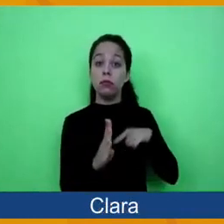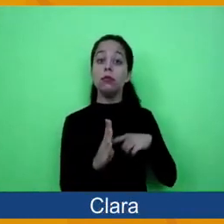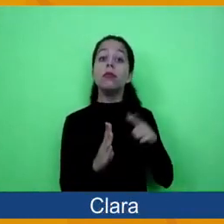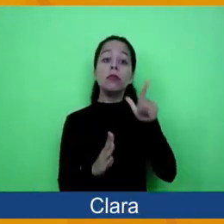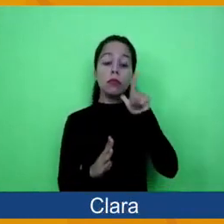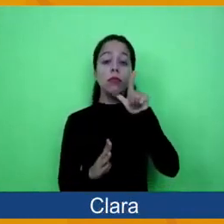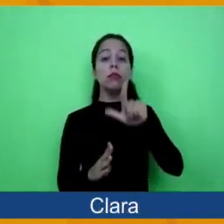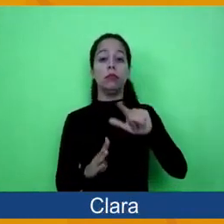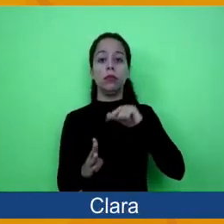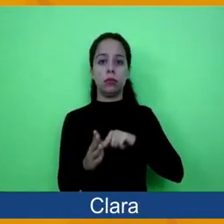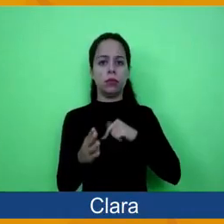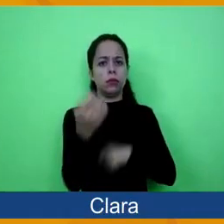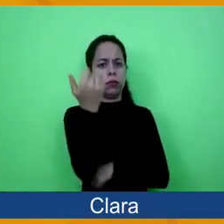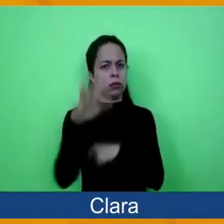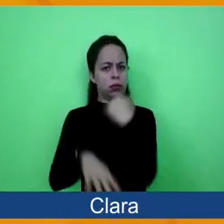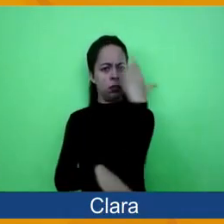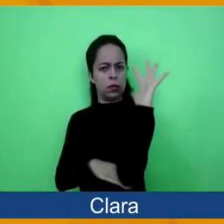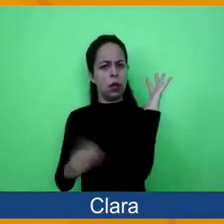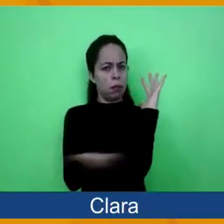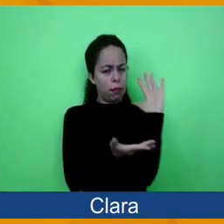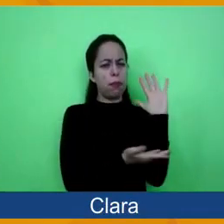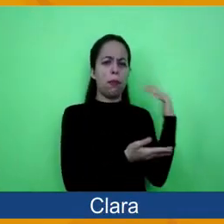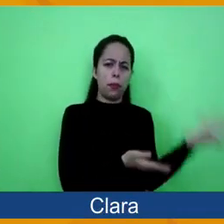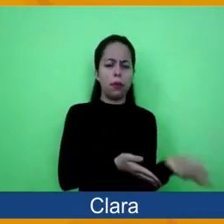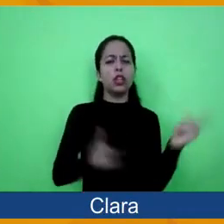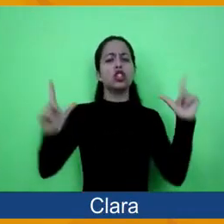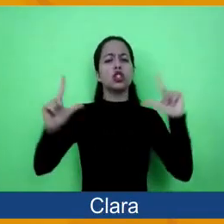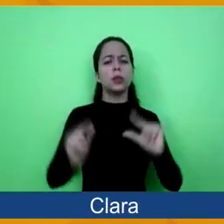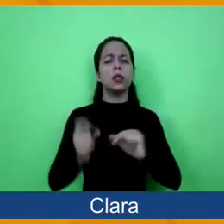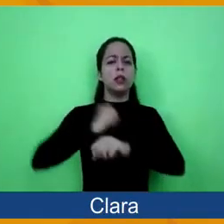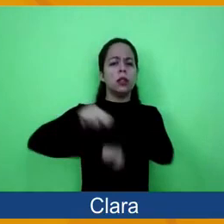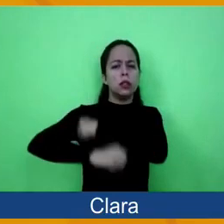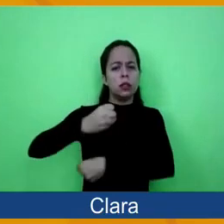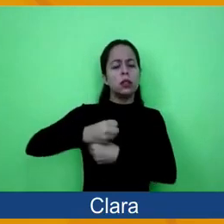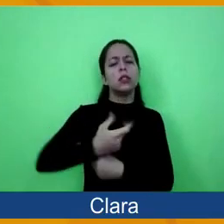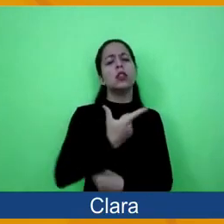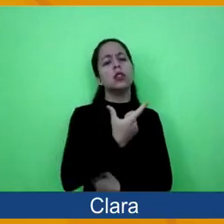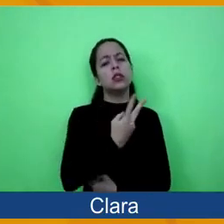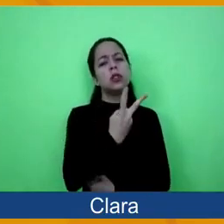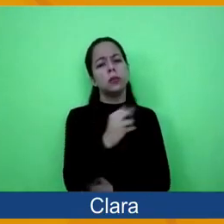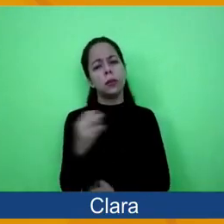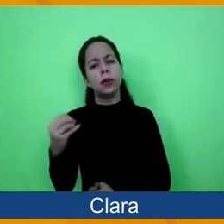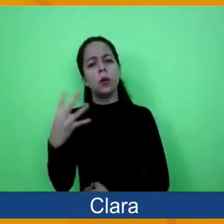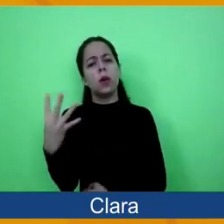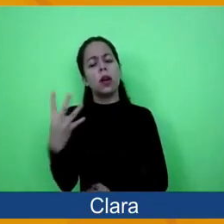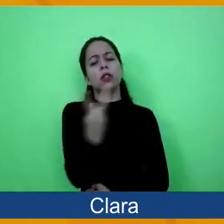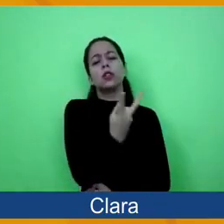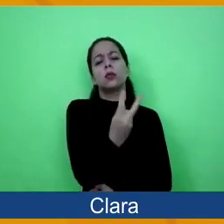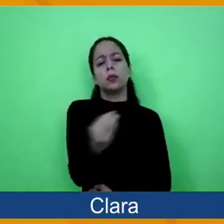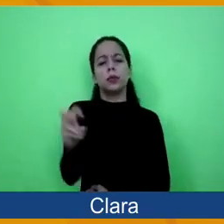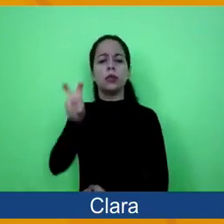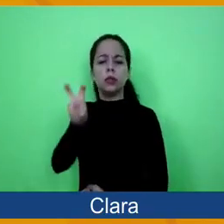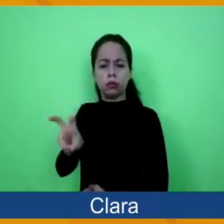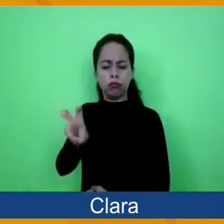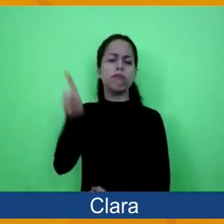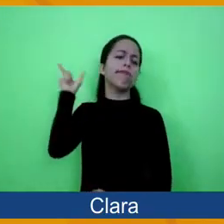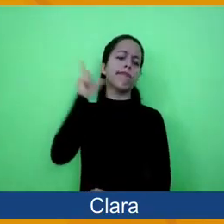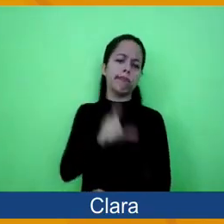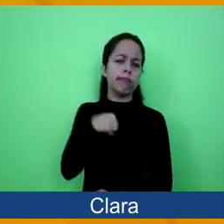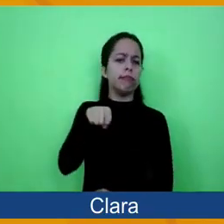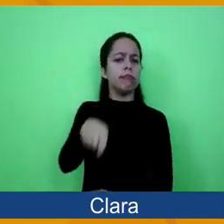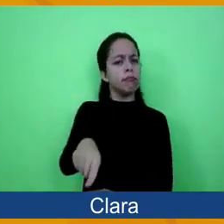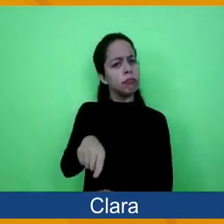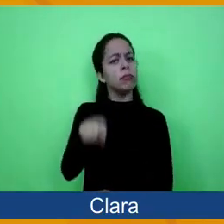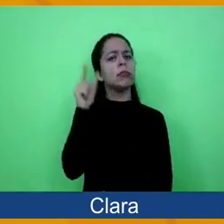desmatamento lá em 2004, 2005. Então foi um esforço grande e a gente conseguiu fazer isso e atingir um mínimo de